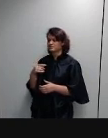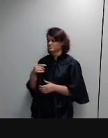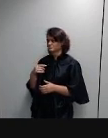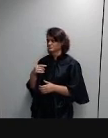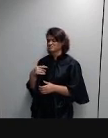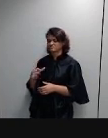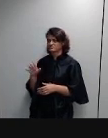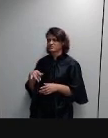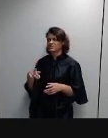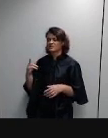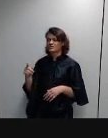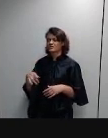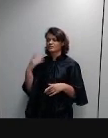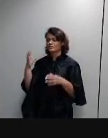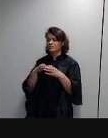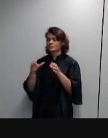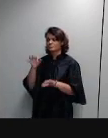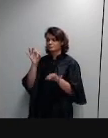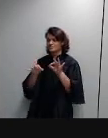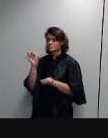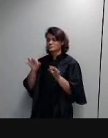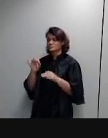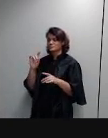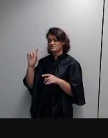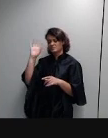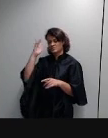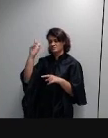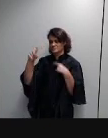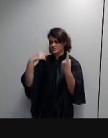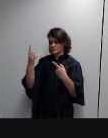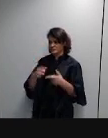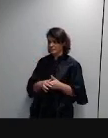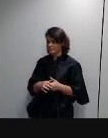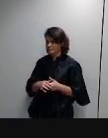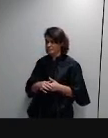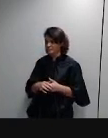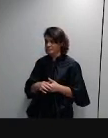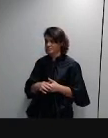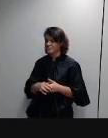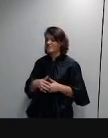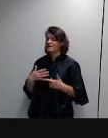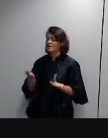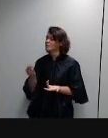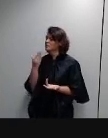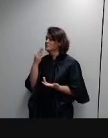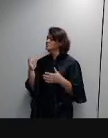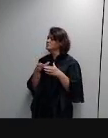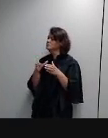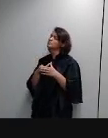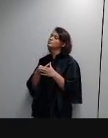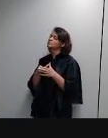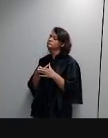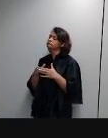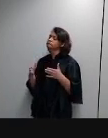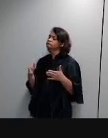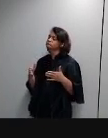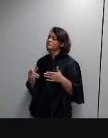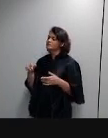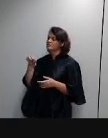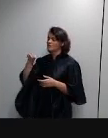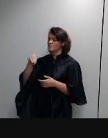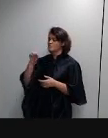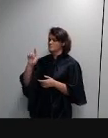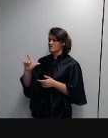de Justiça para cumprir a diligência aqui o recurso do Leandro é do funcionário e o ML Gomes